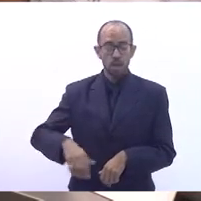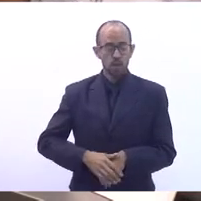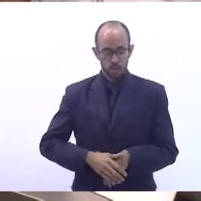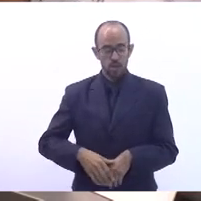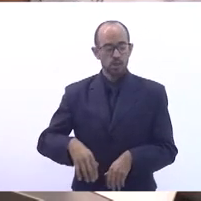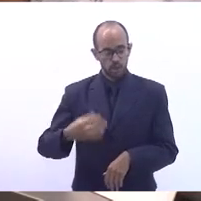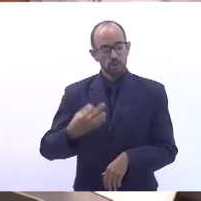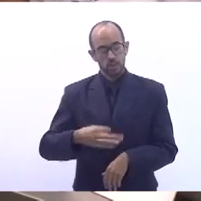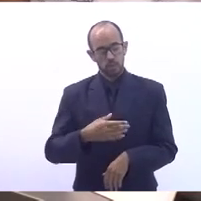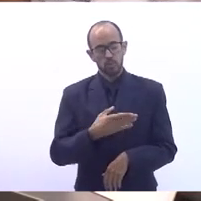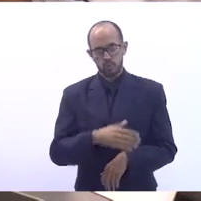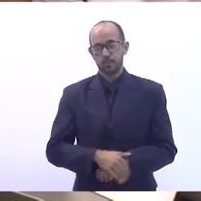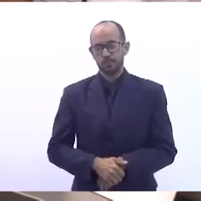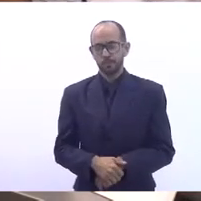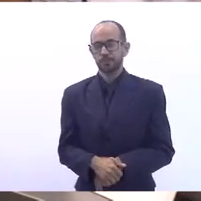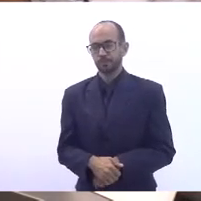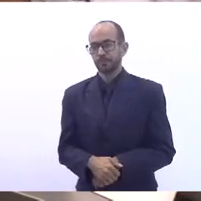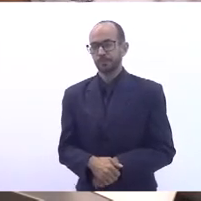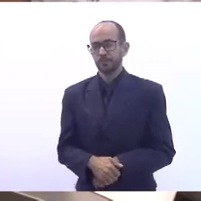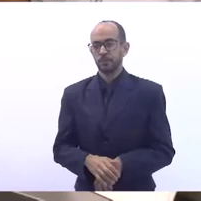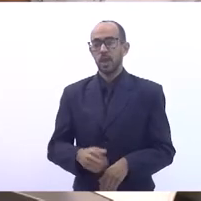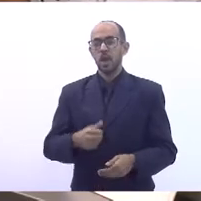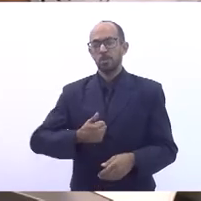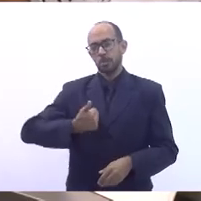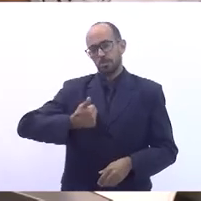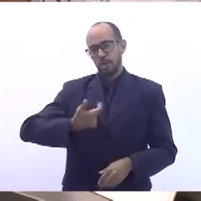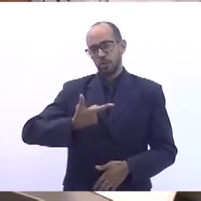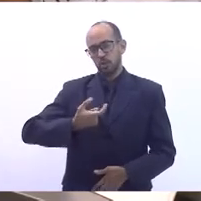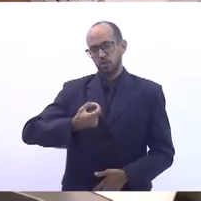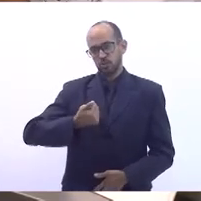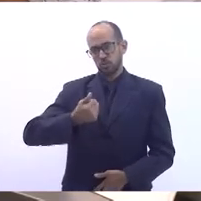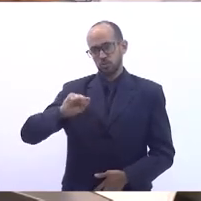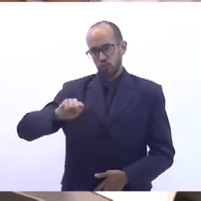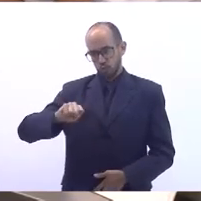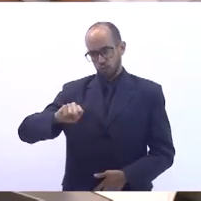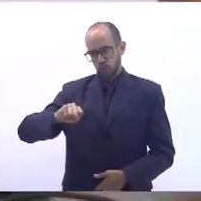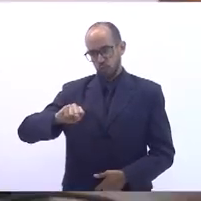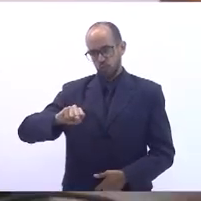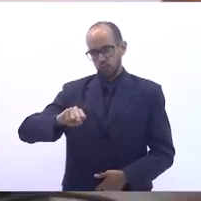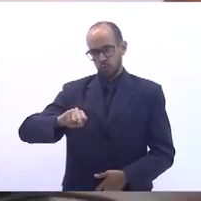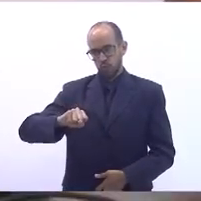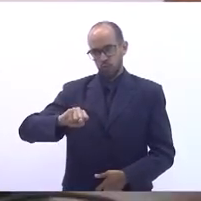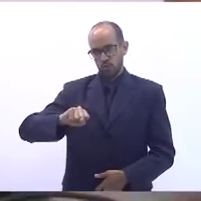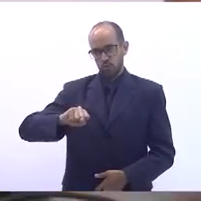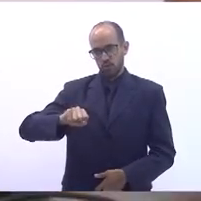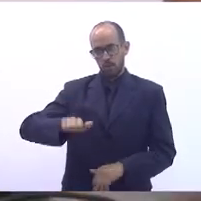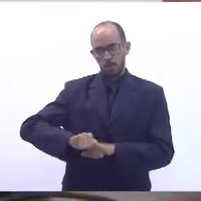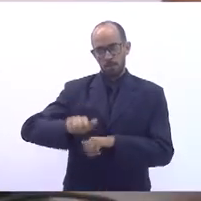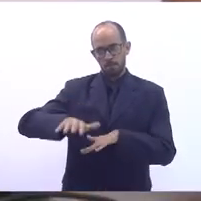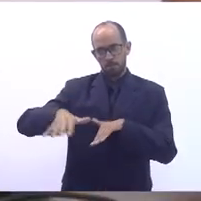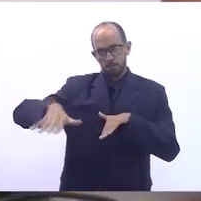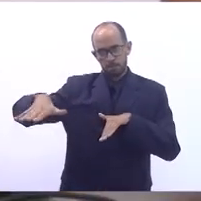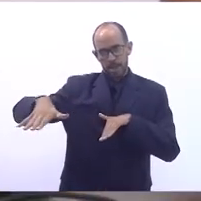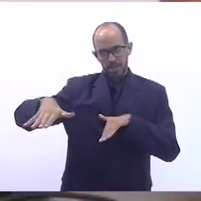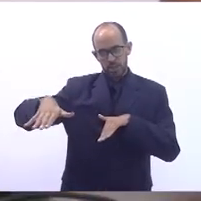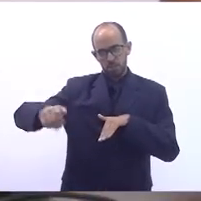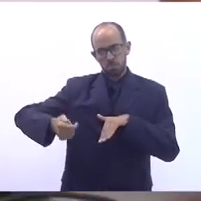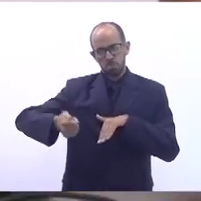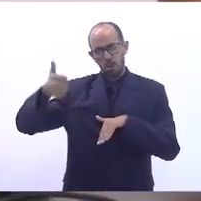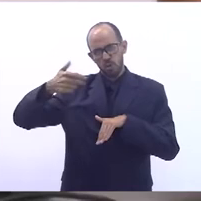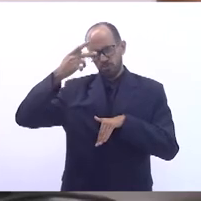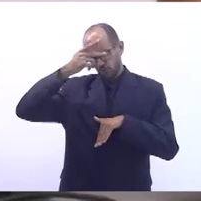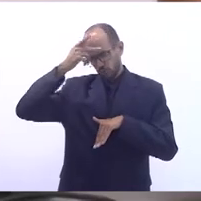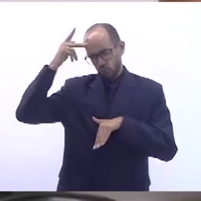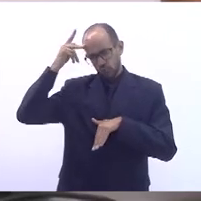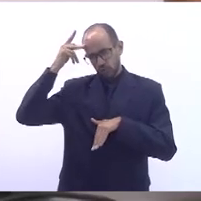2019/2019 teve a primeira que foi em 2018 que foi uma marcha uma concentração pequena de